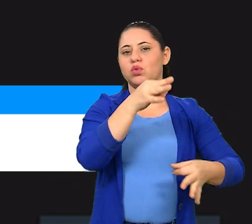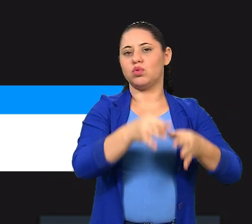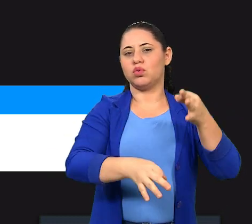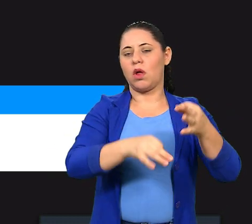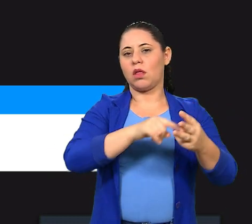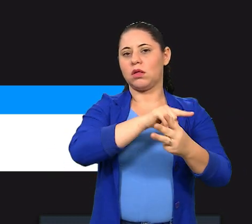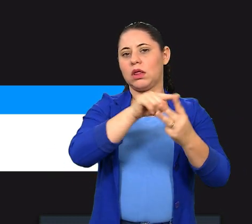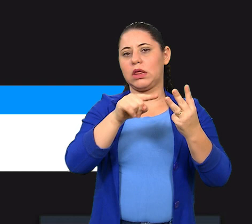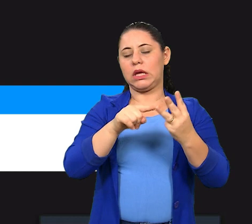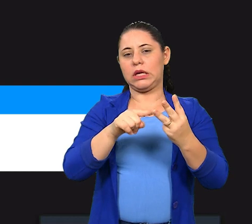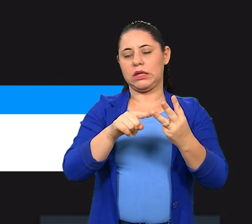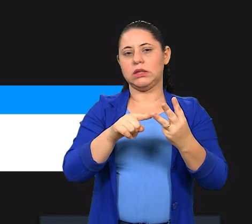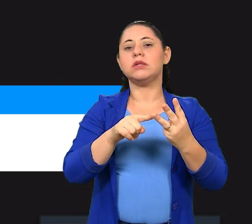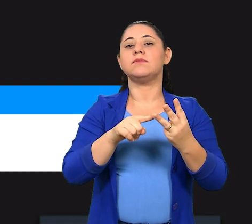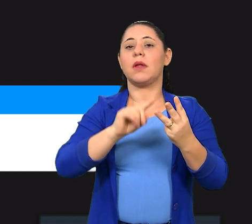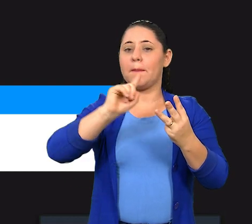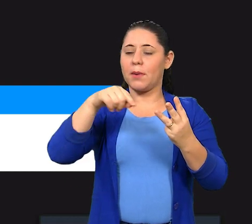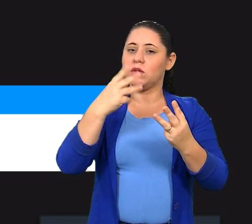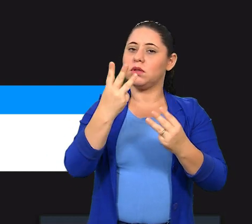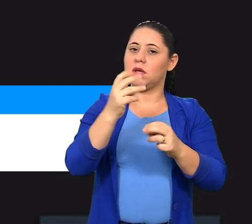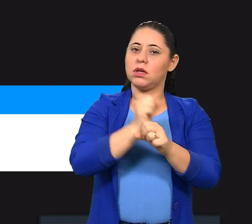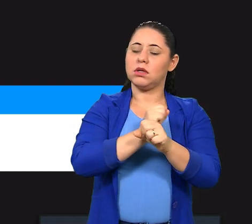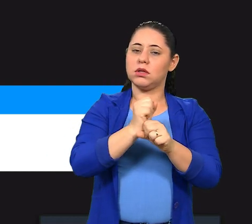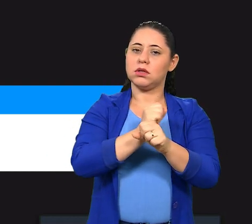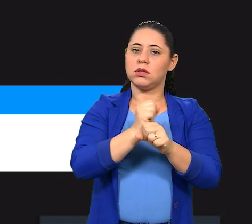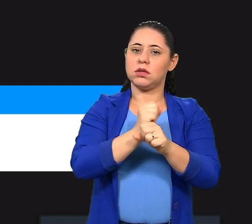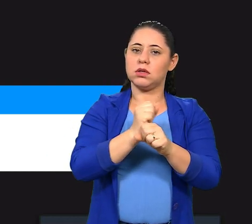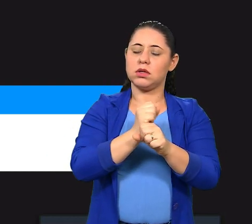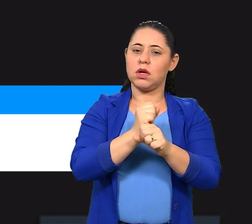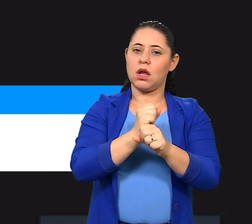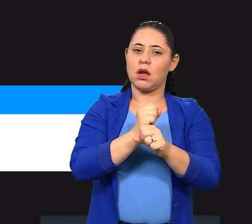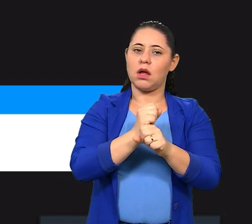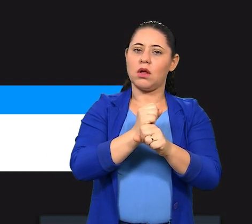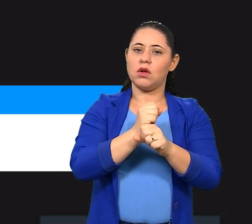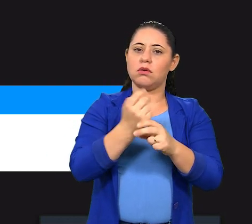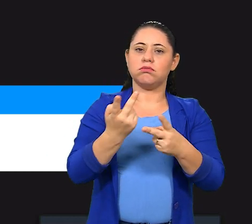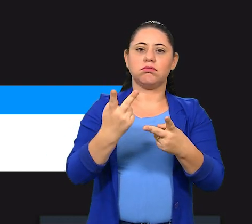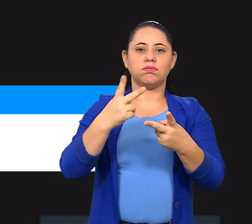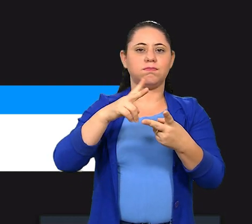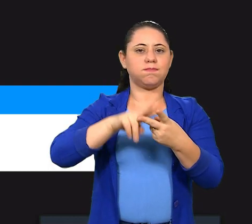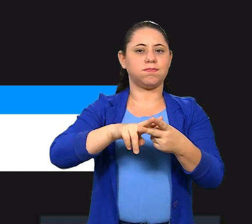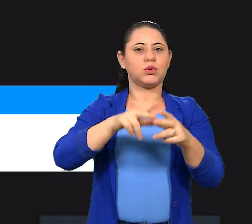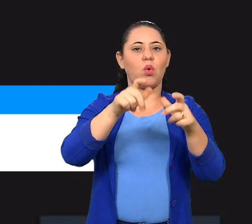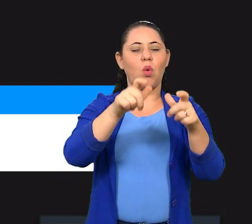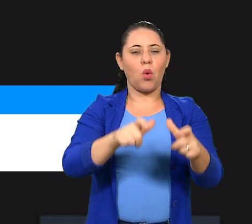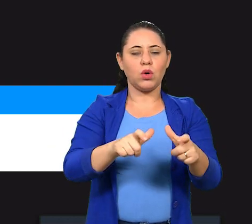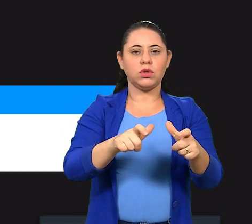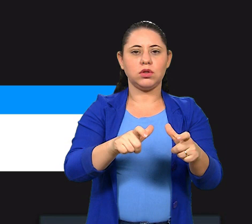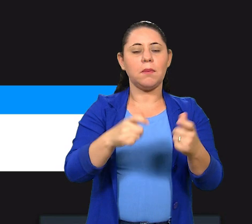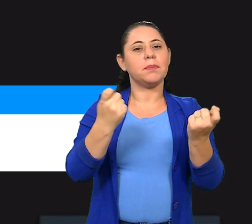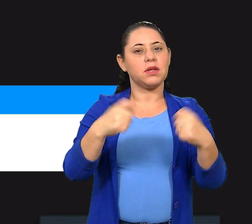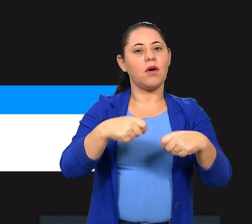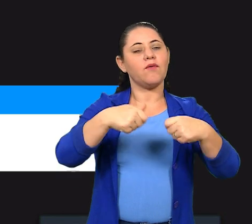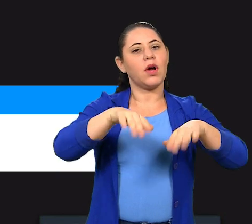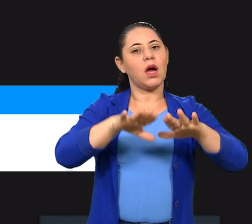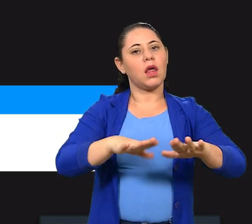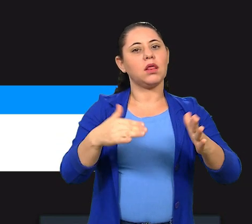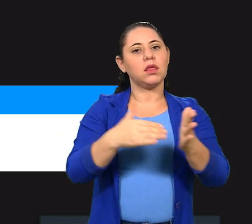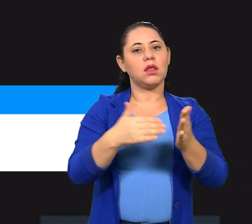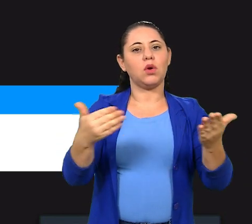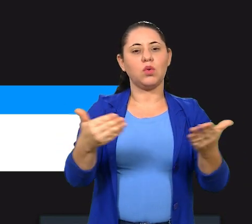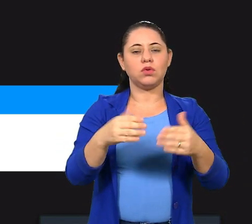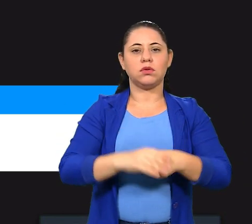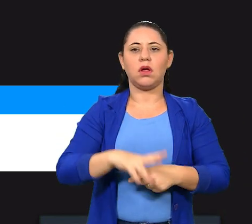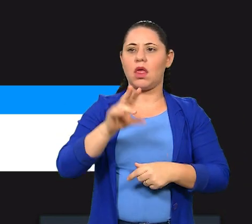de um ministro cancelou o julgamento dele em três distância depois de três anos Depois de